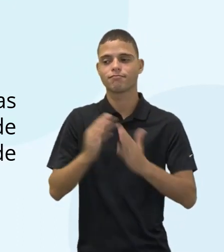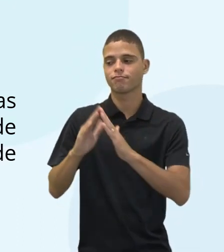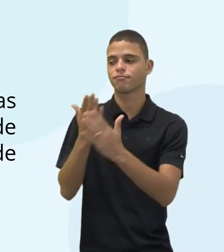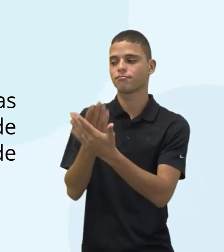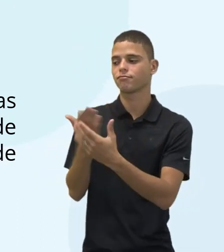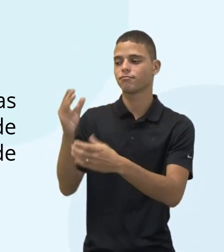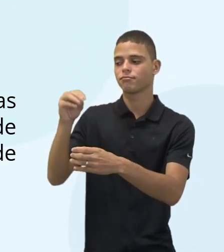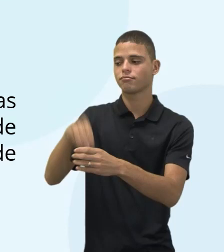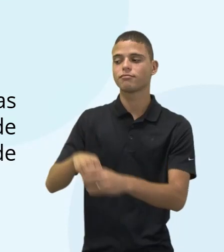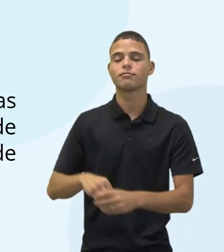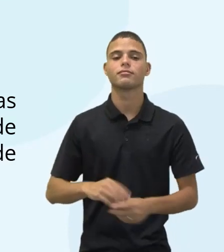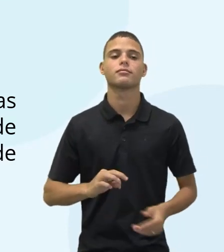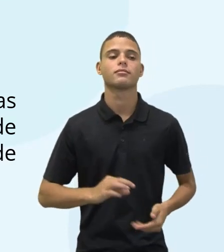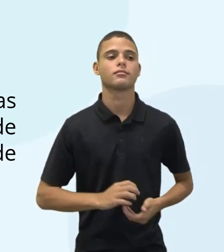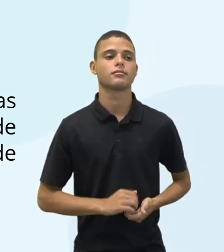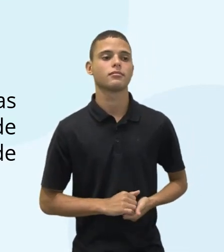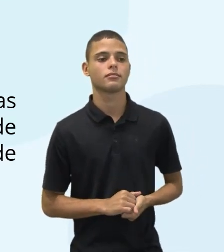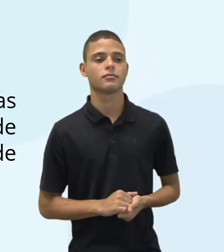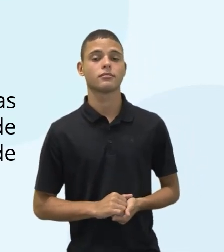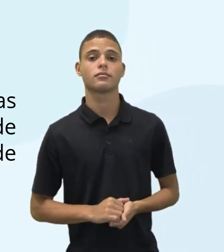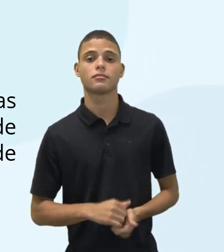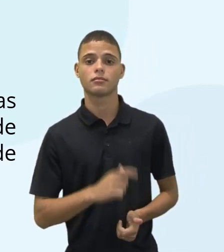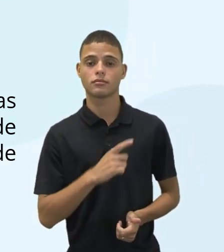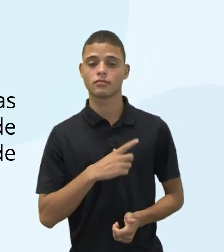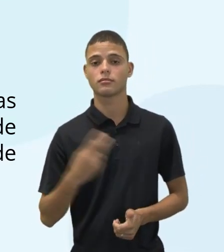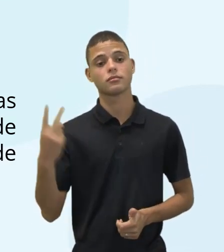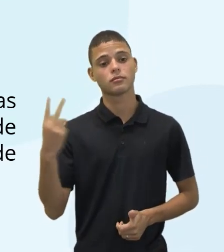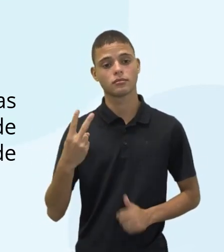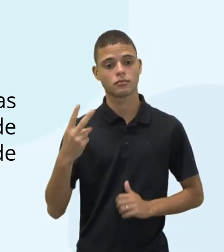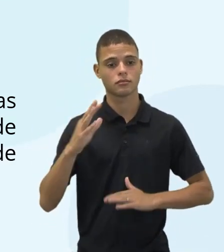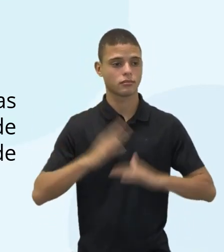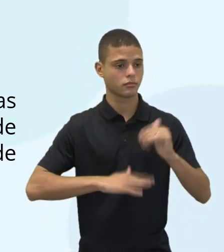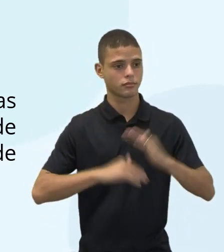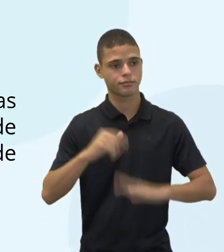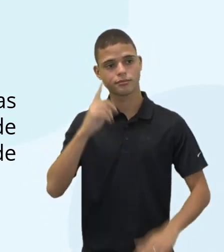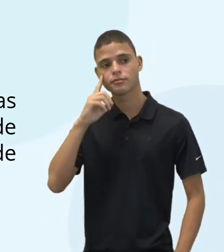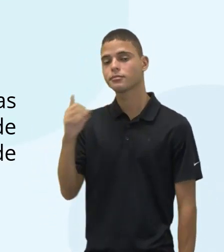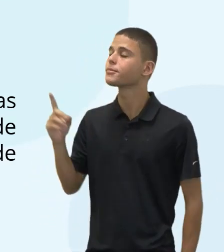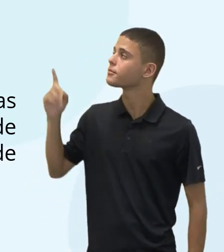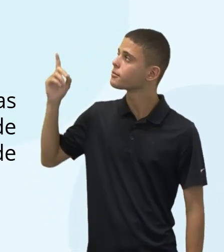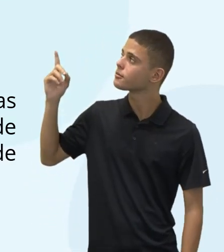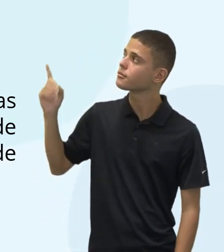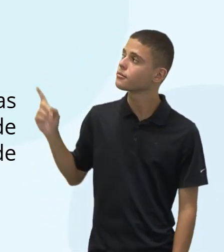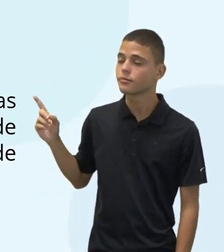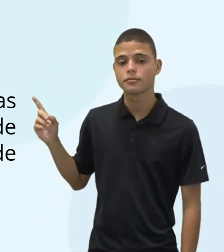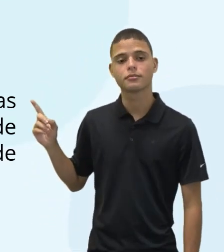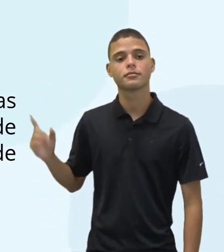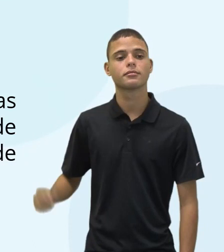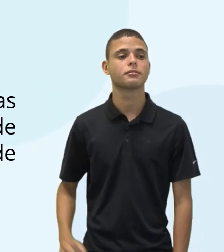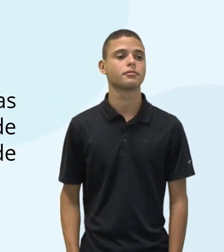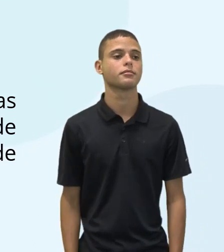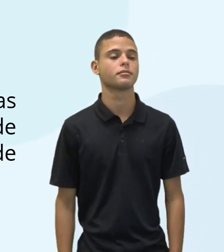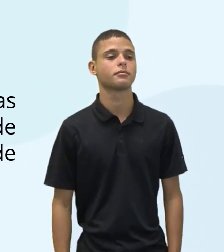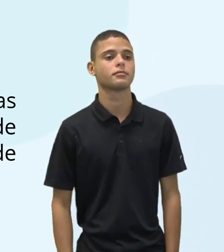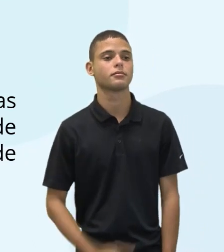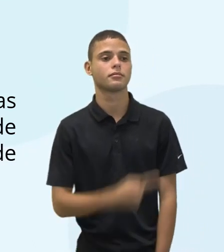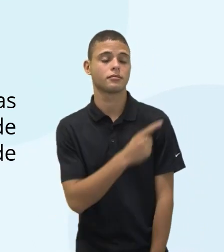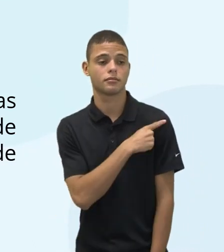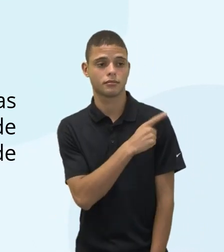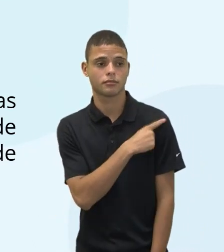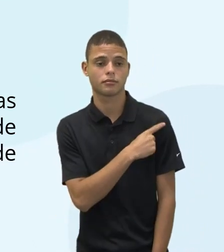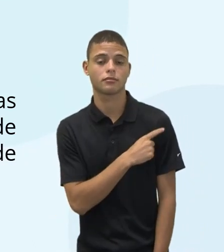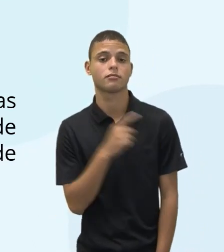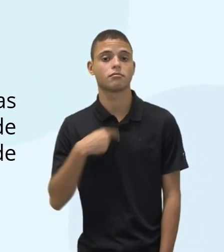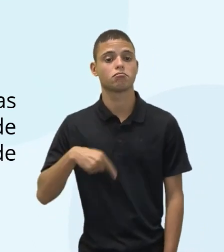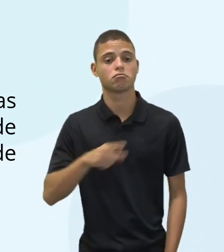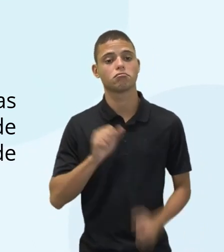sobre as suas visões de futuro. Então, a gente tem essas duas habilidades aí na tela, né? Então, tem duas habilidades do primeiro ano do ensino médio, que a